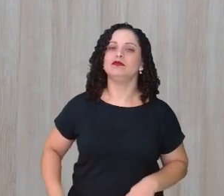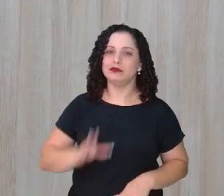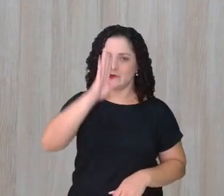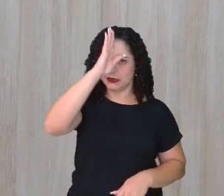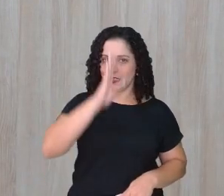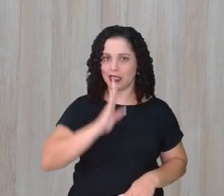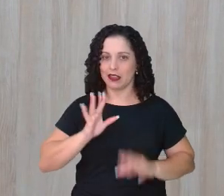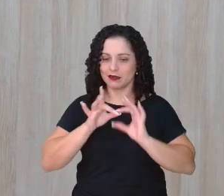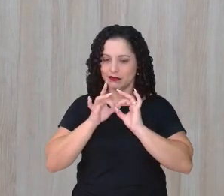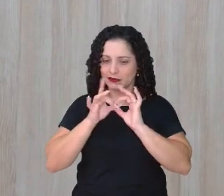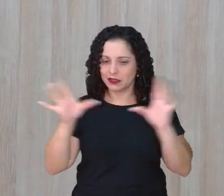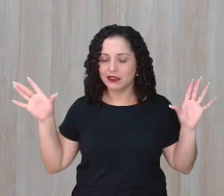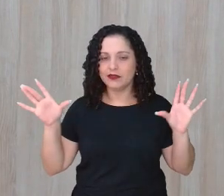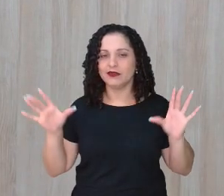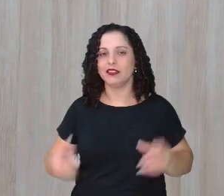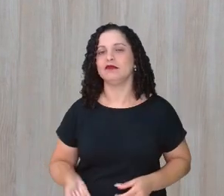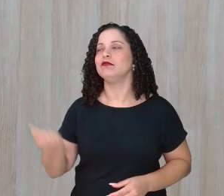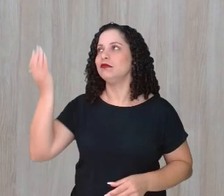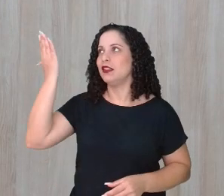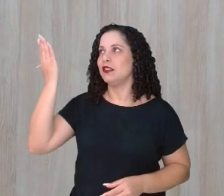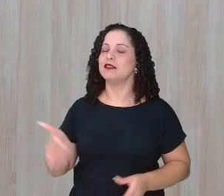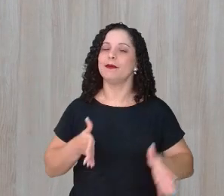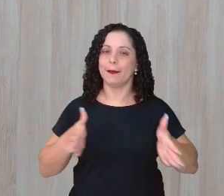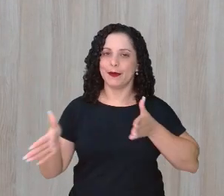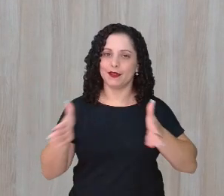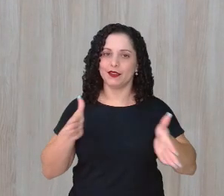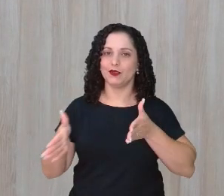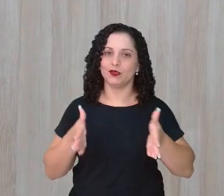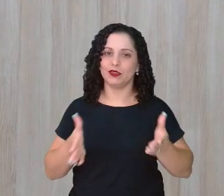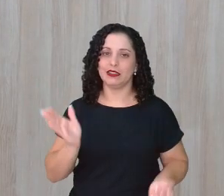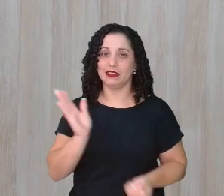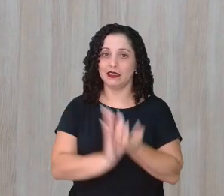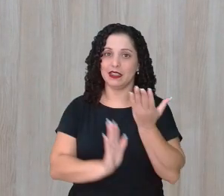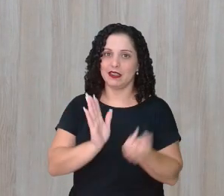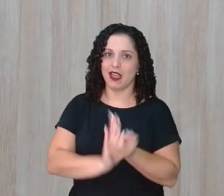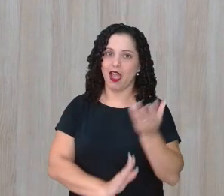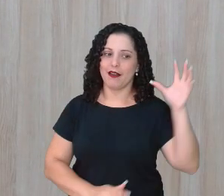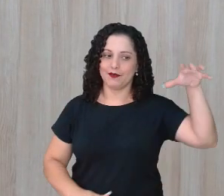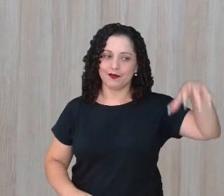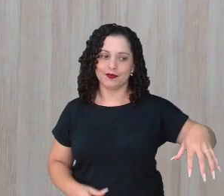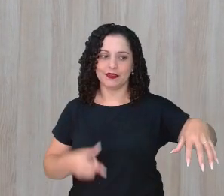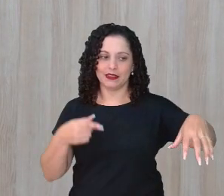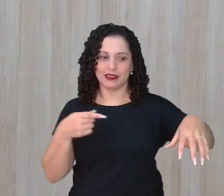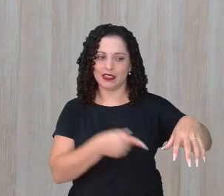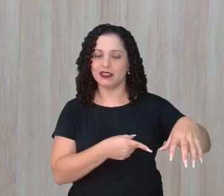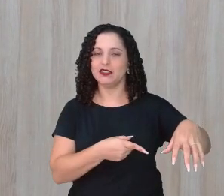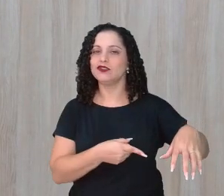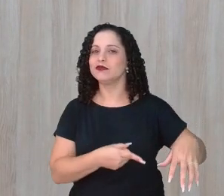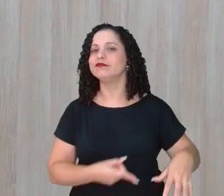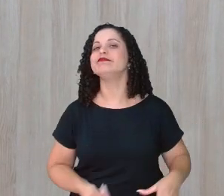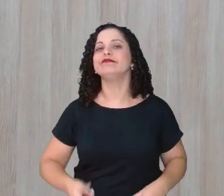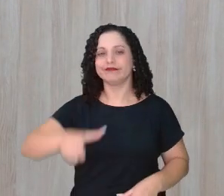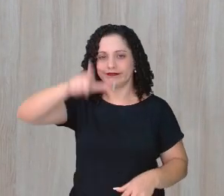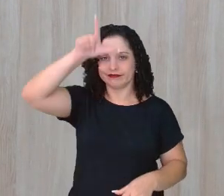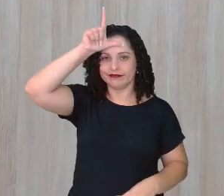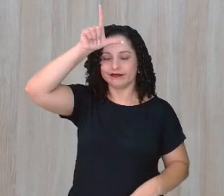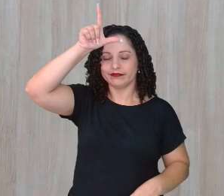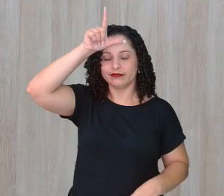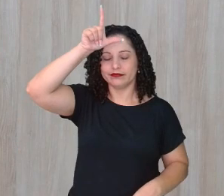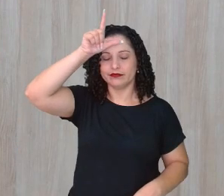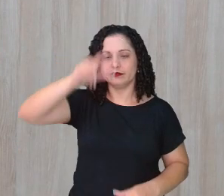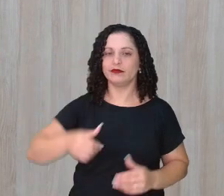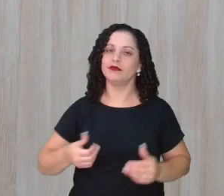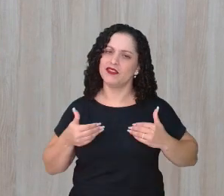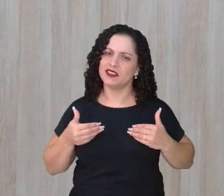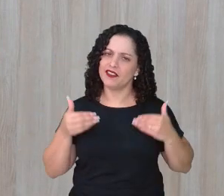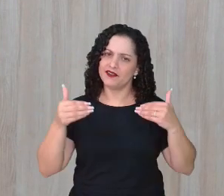e gratuito, surgiu nesse momento que os jacobinos estavam no poder, certo? Então, houve esse